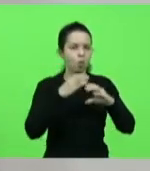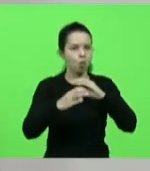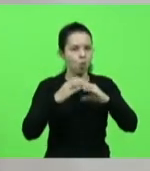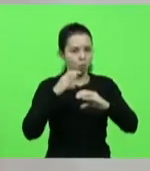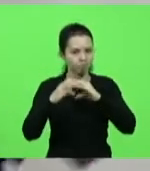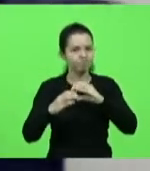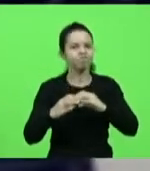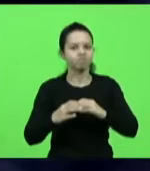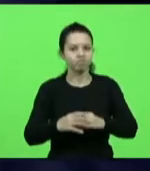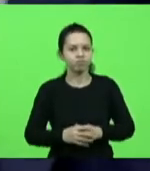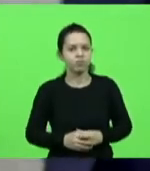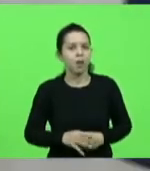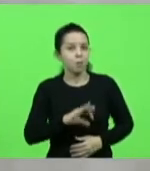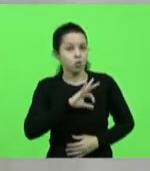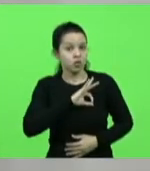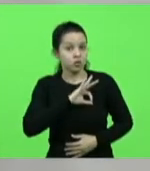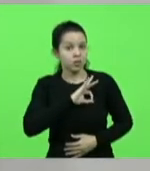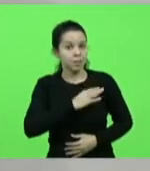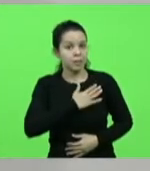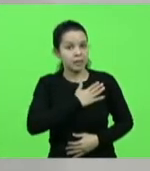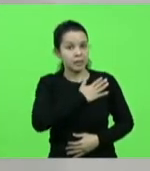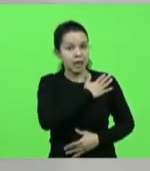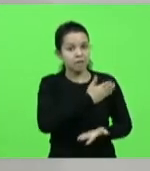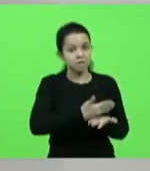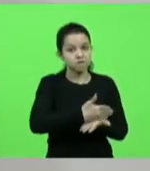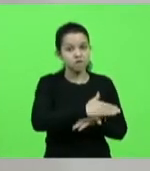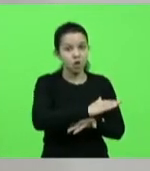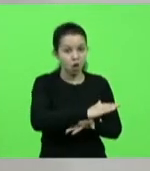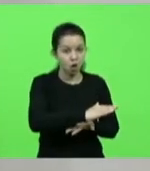Polícia Militar ficou fora